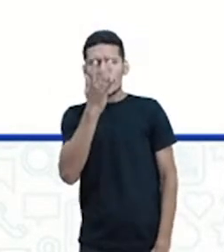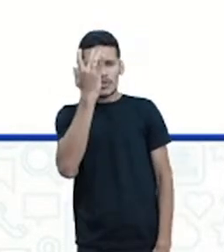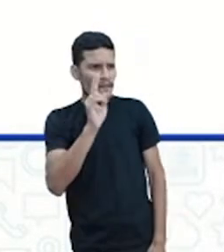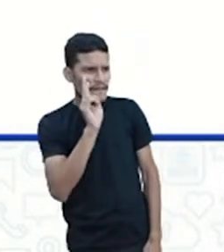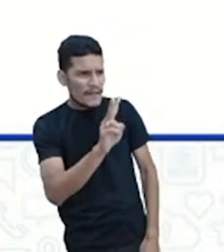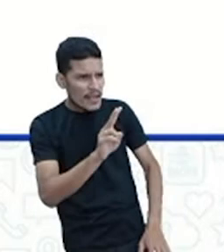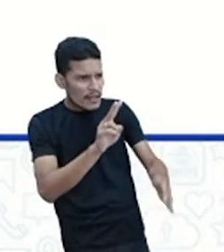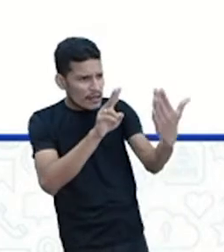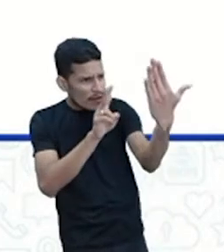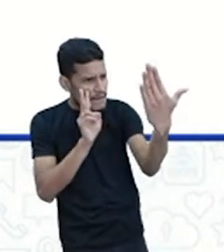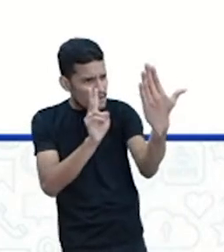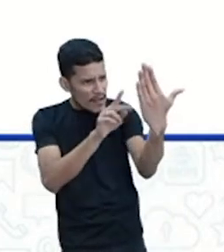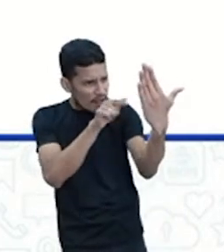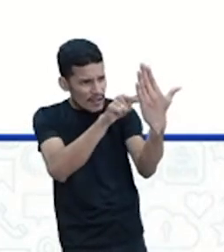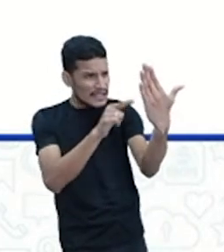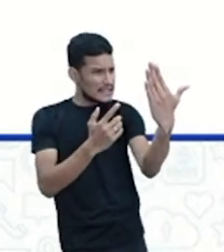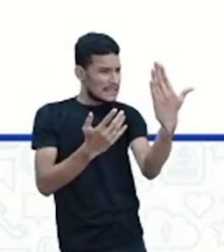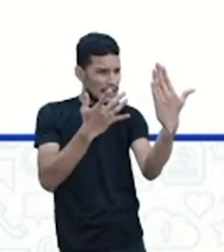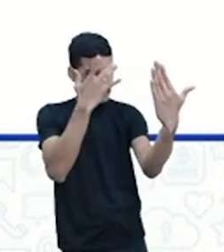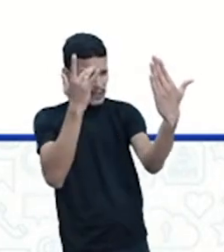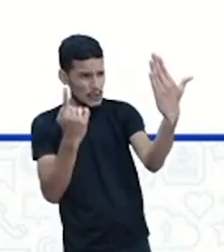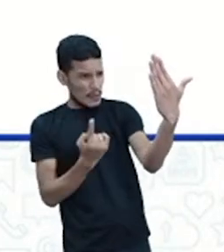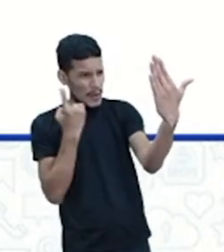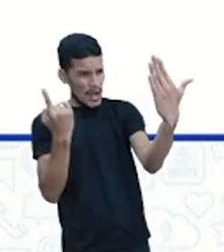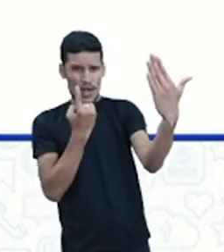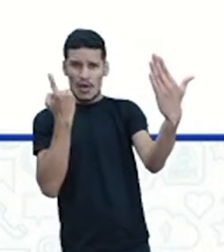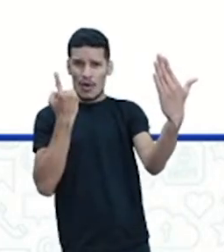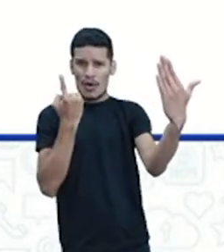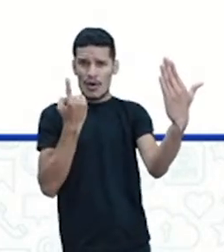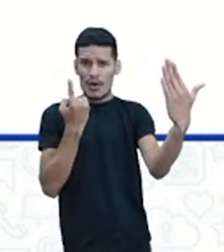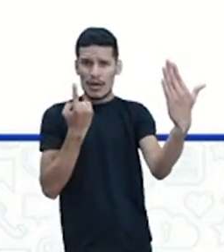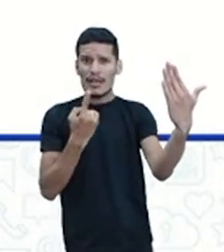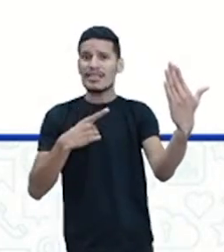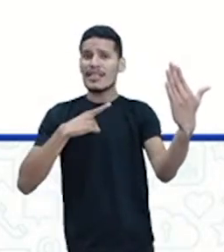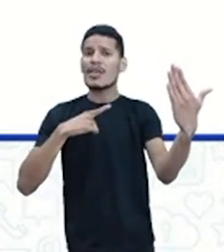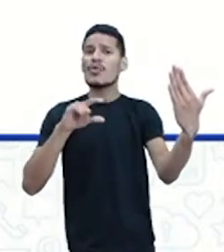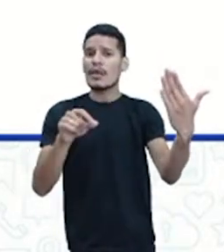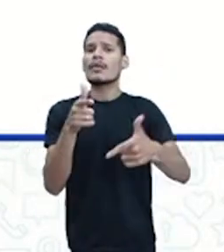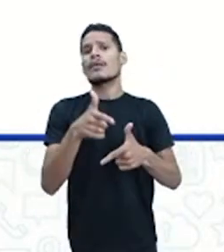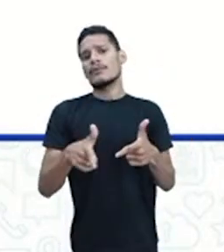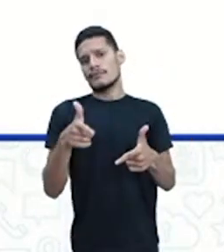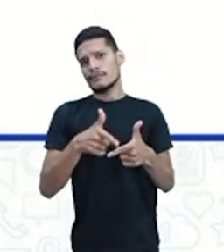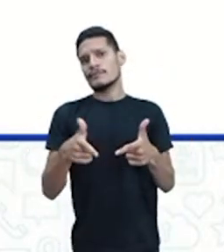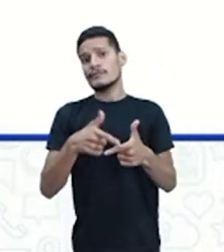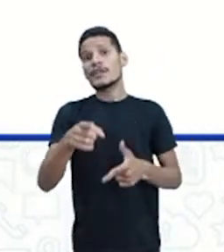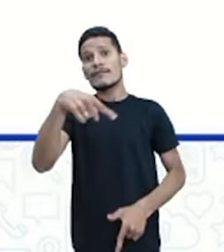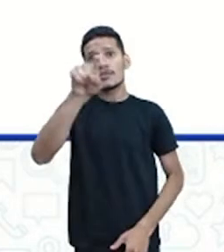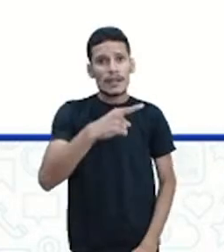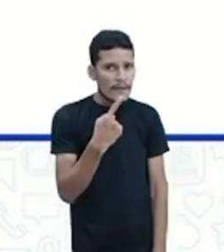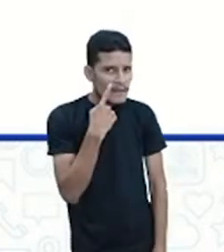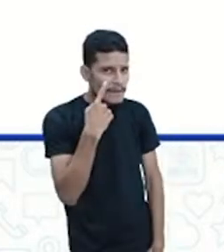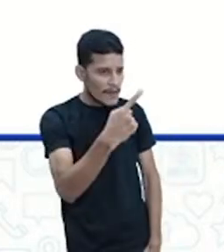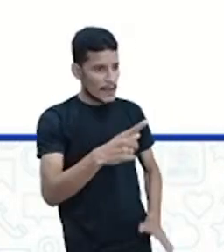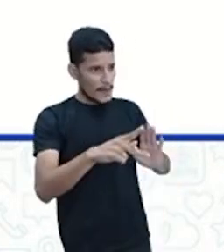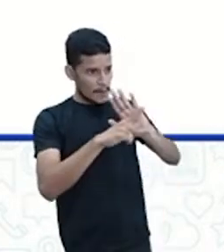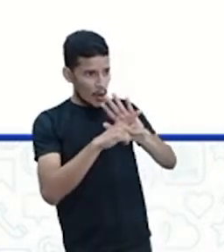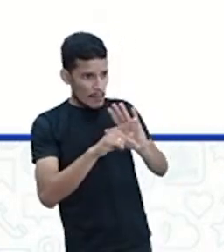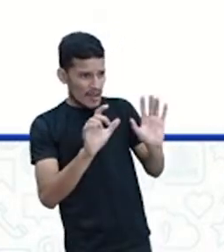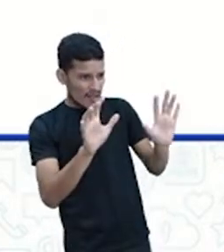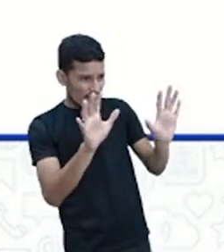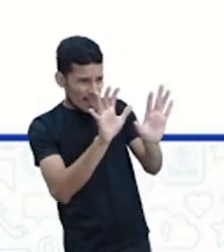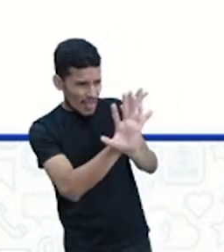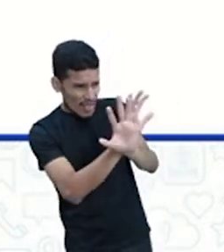você geralmente se ver muito maior do que você é. Isso gera uma angústia. Ou você se vê no espelho e você realmente se vê